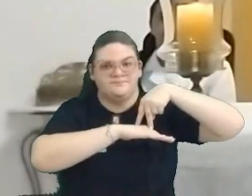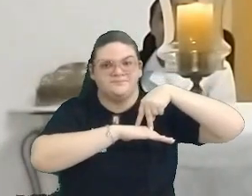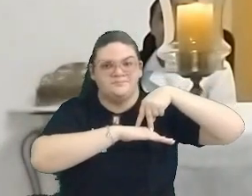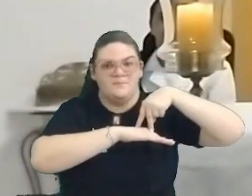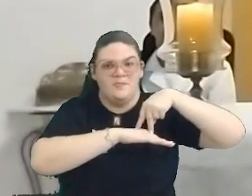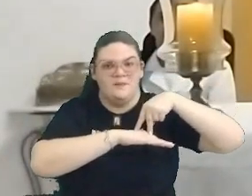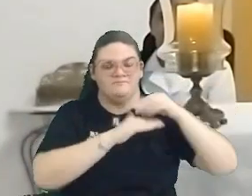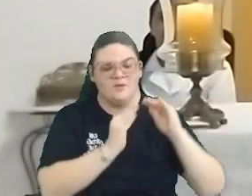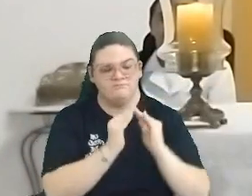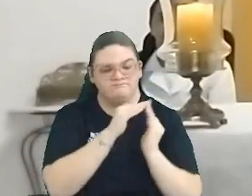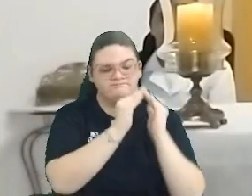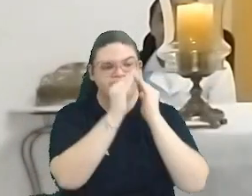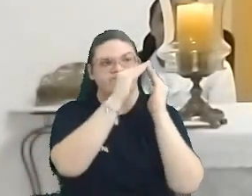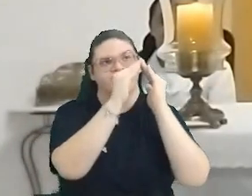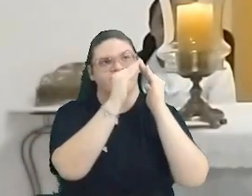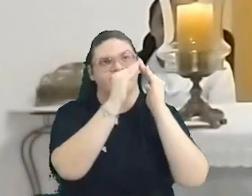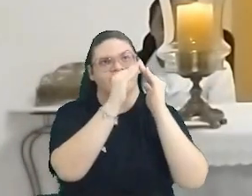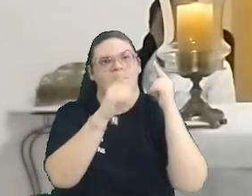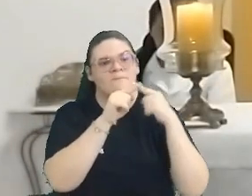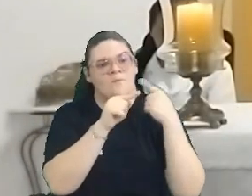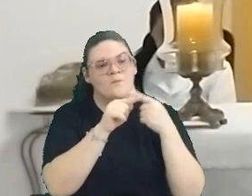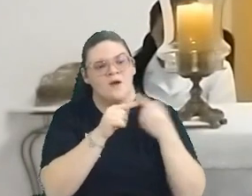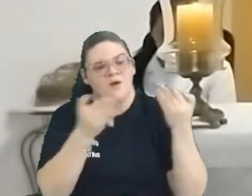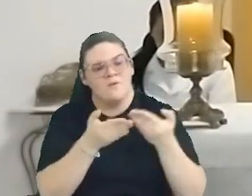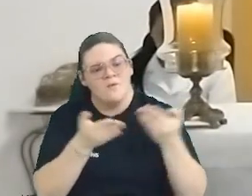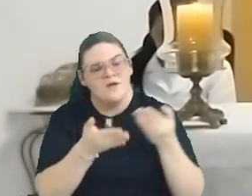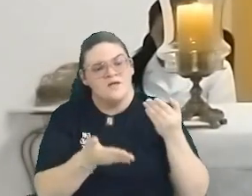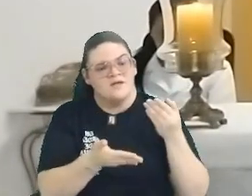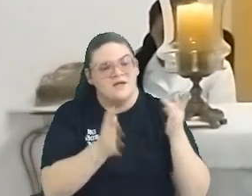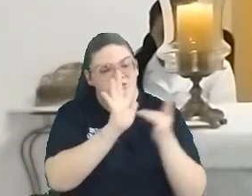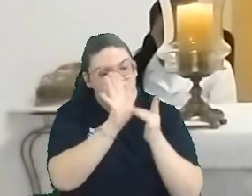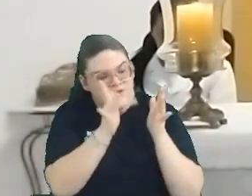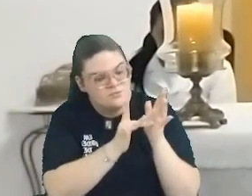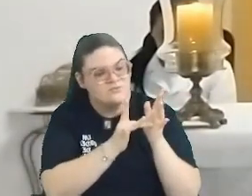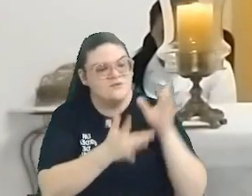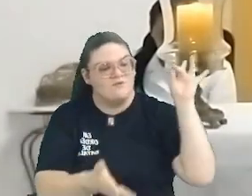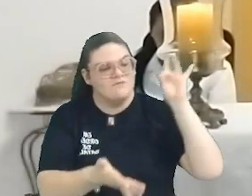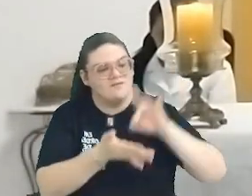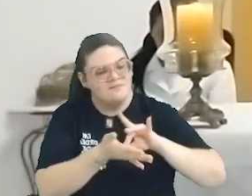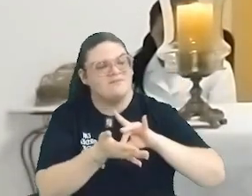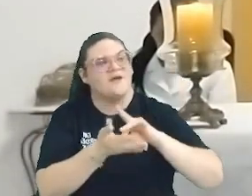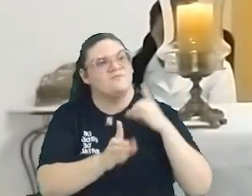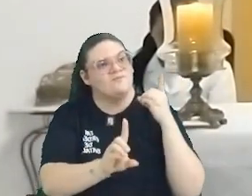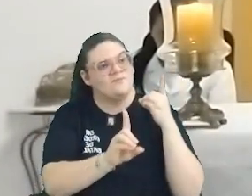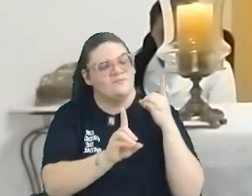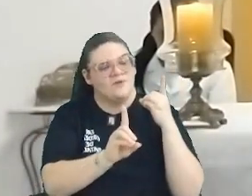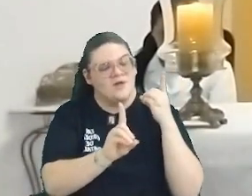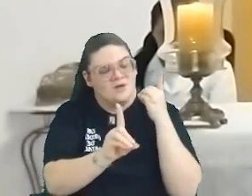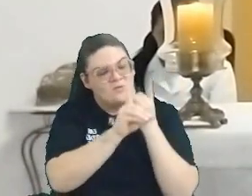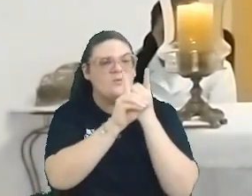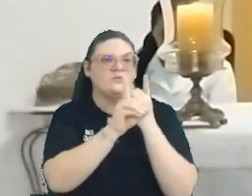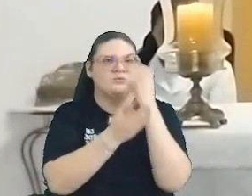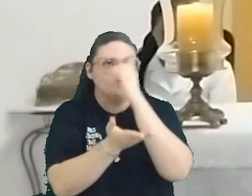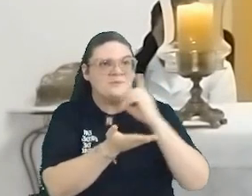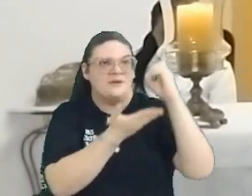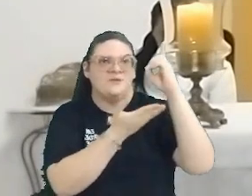templo, porque agora Jesus é o verdadeiro lugar do encontro com Deus. Jesus